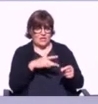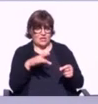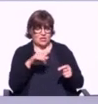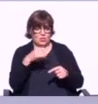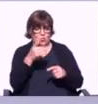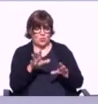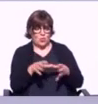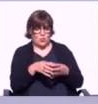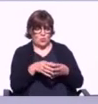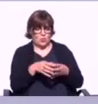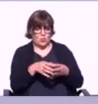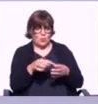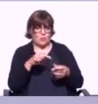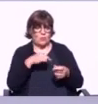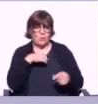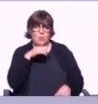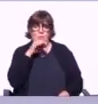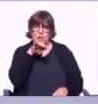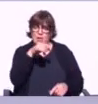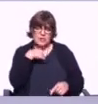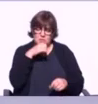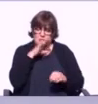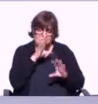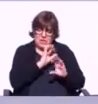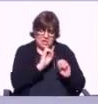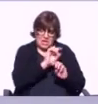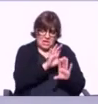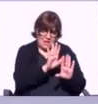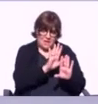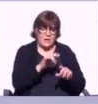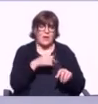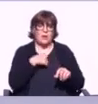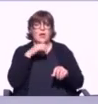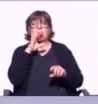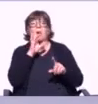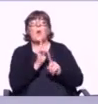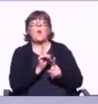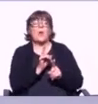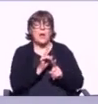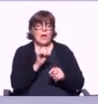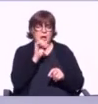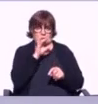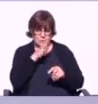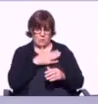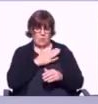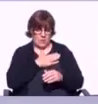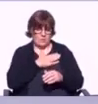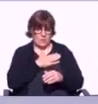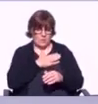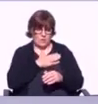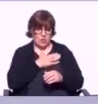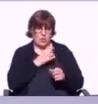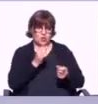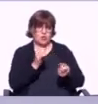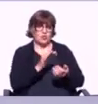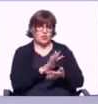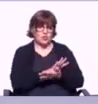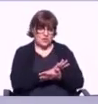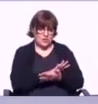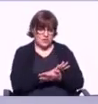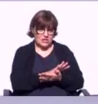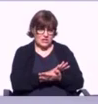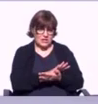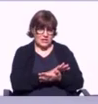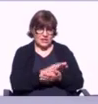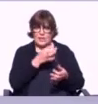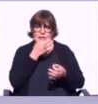clubes. Agora, o meu espanto, isso não me espanta, era isso que eu dizia. Agora, o que é que me espanta? Espanta-me que jornalistas que andam todos a